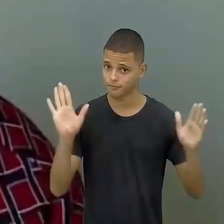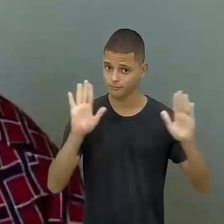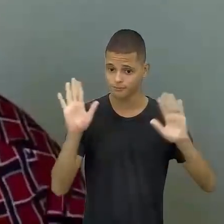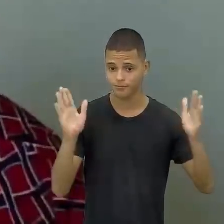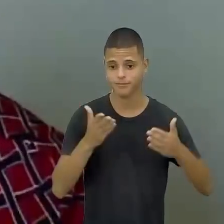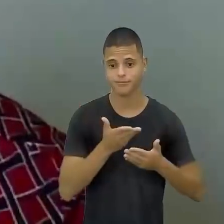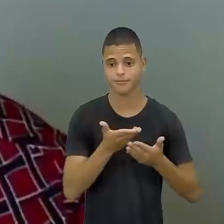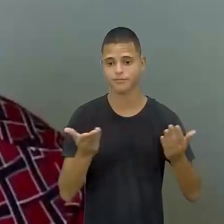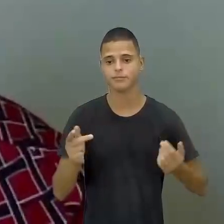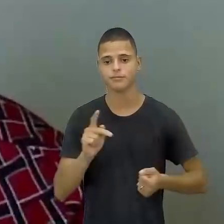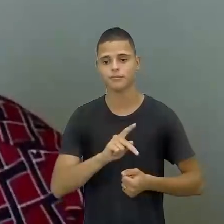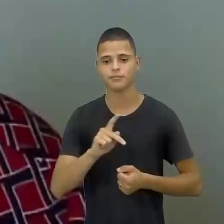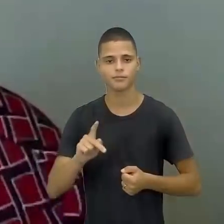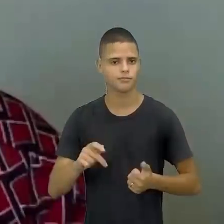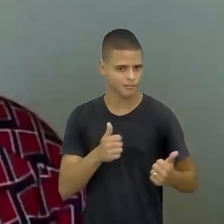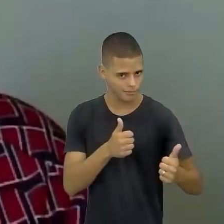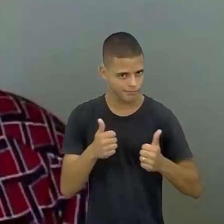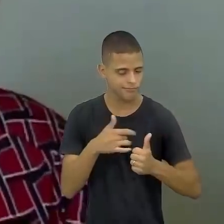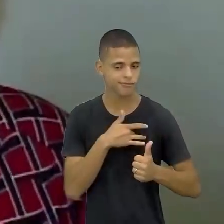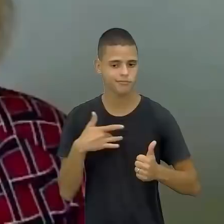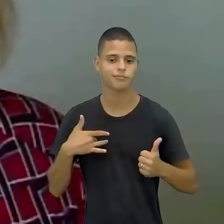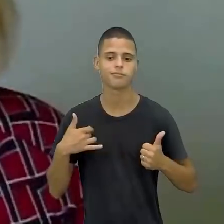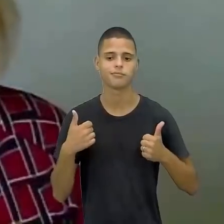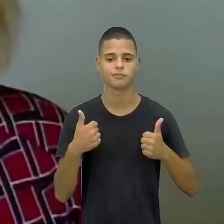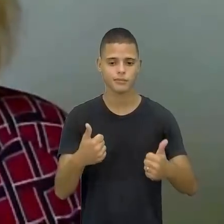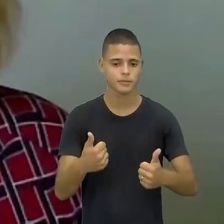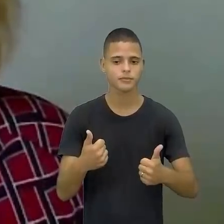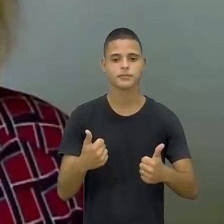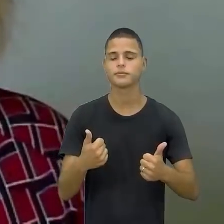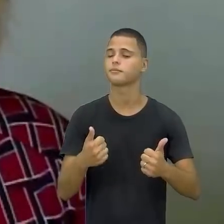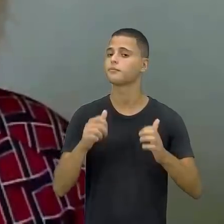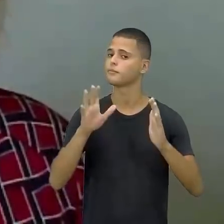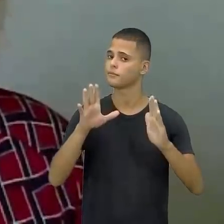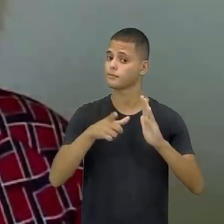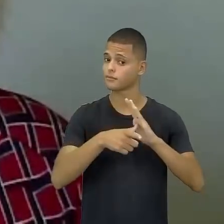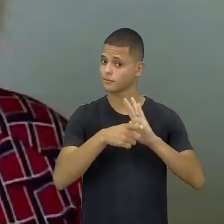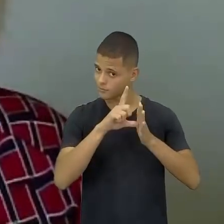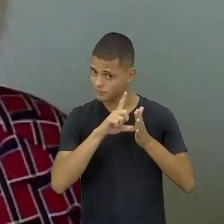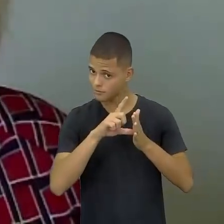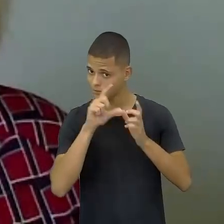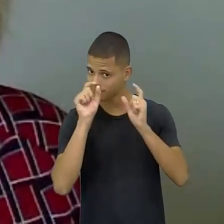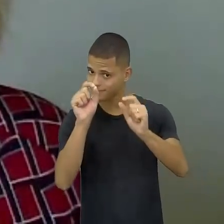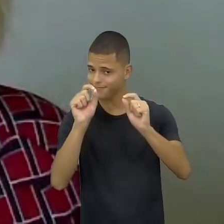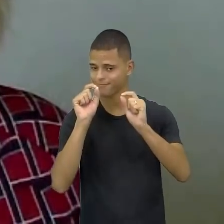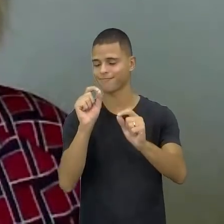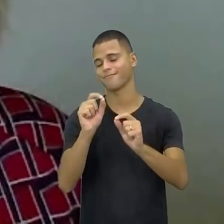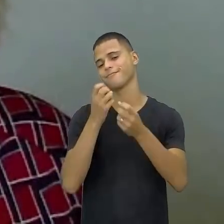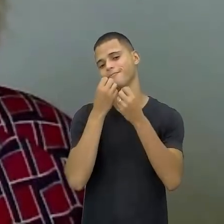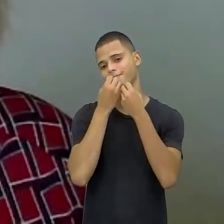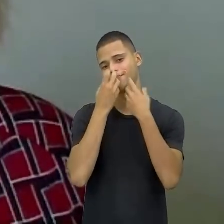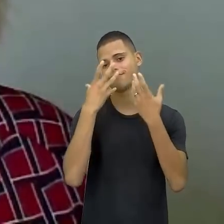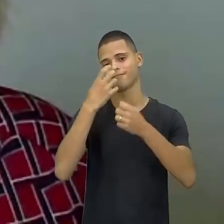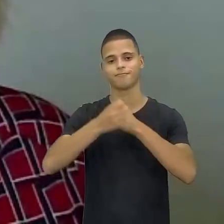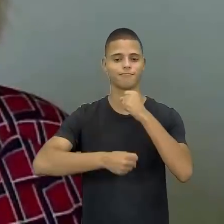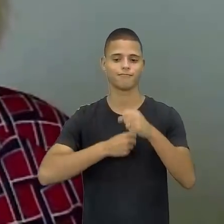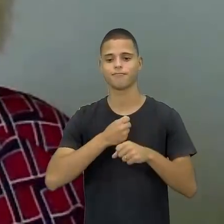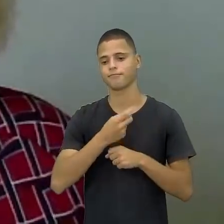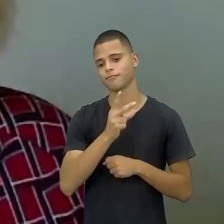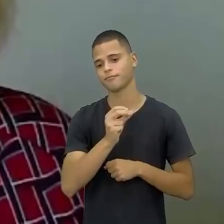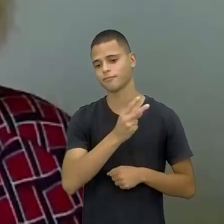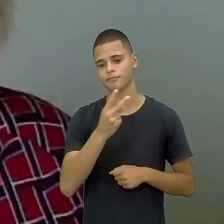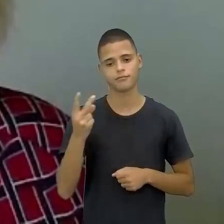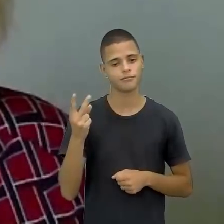Olá, professores, como estão vocês? Antes de mais nada, um feliz 2022. Hoje estamos